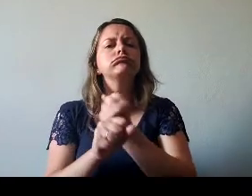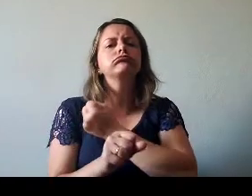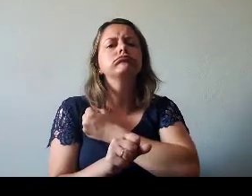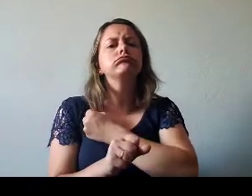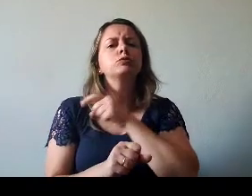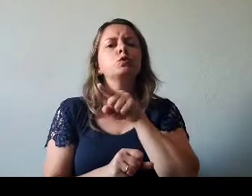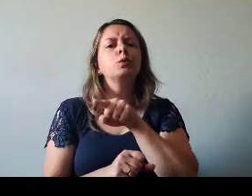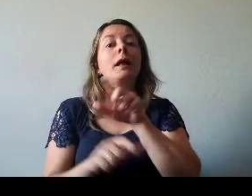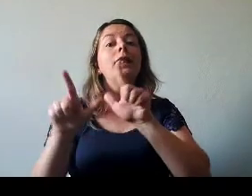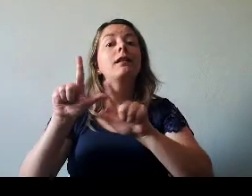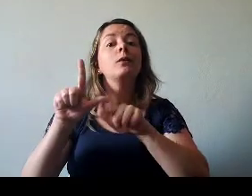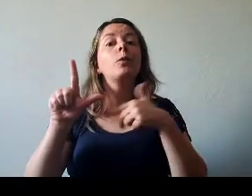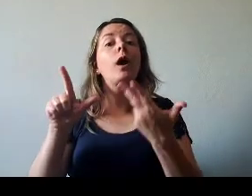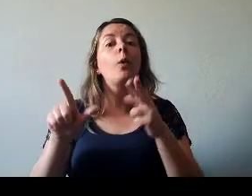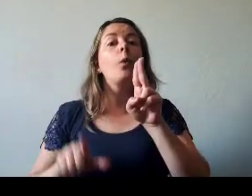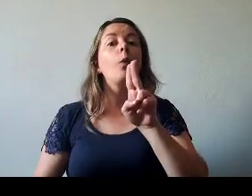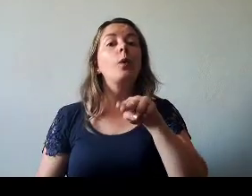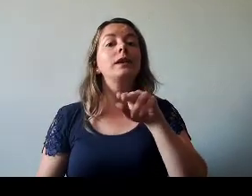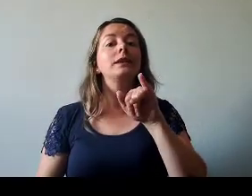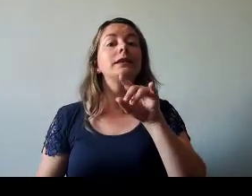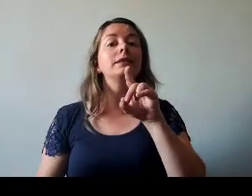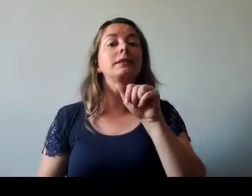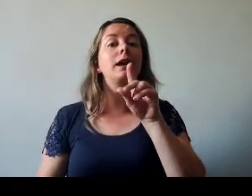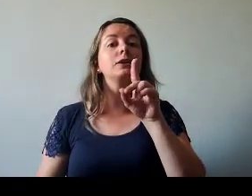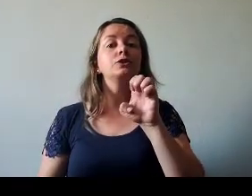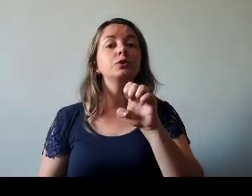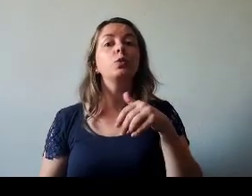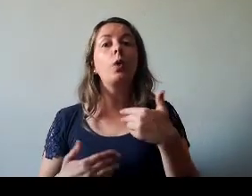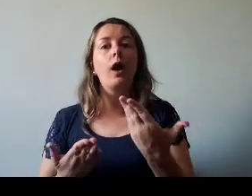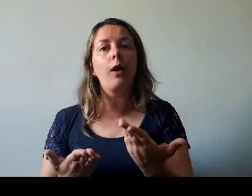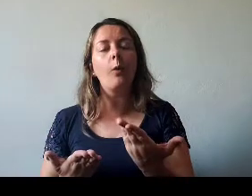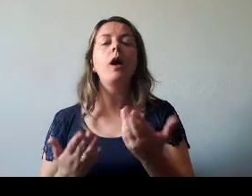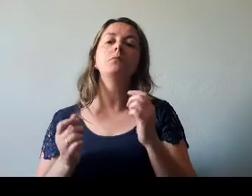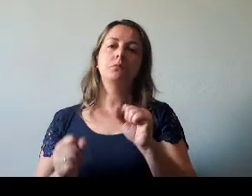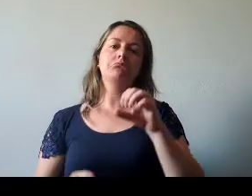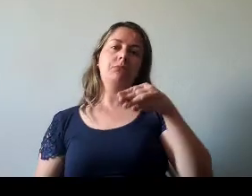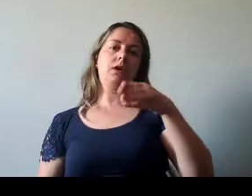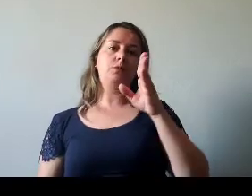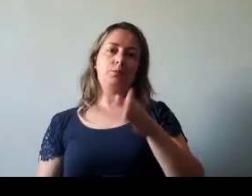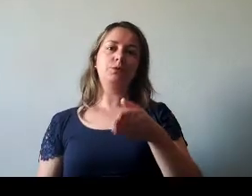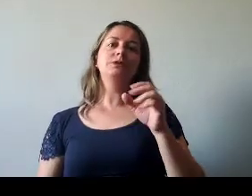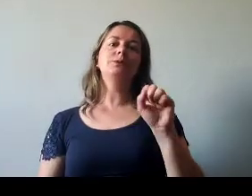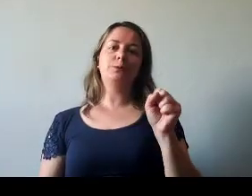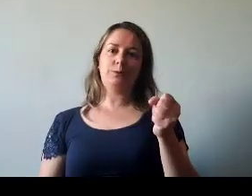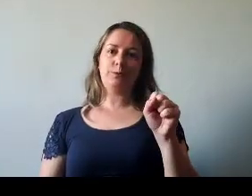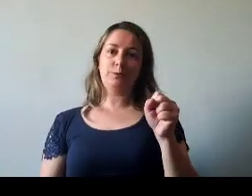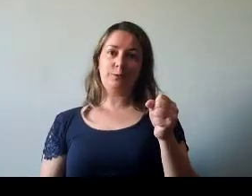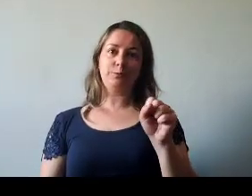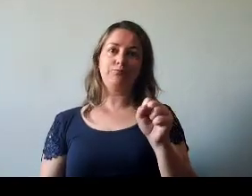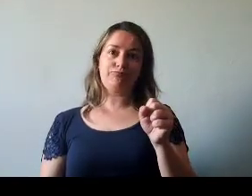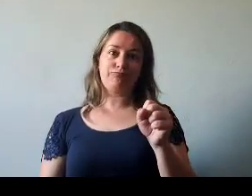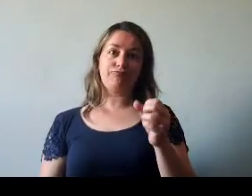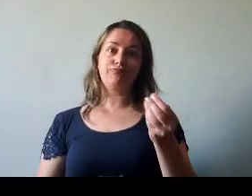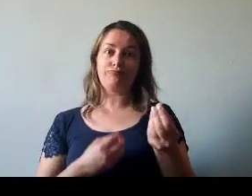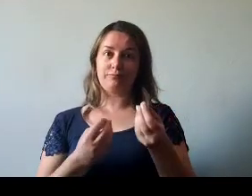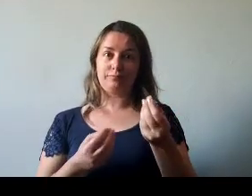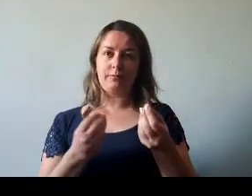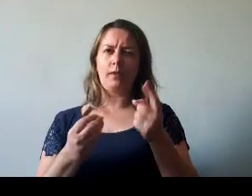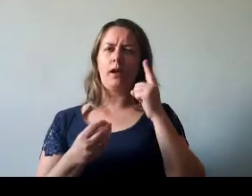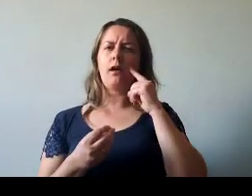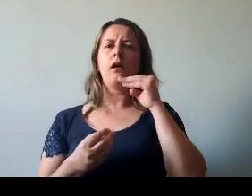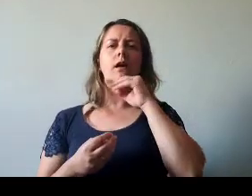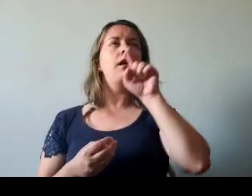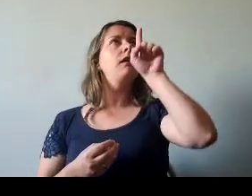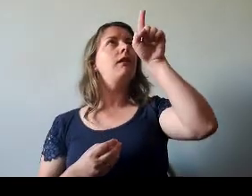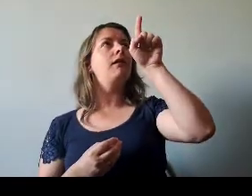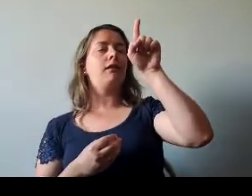velocidade vai estar em metros por segundo e o tempo vai estar em segundos. Então, a sua aceleração, você vai estar dividindo metro por segundo